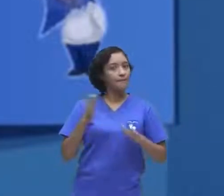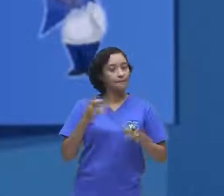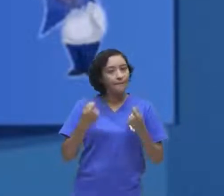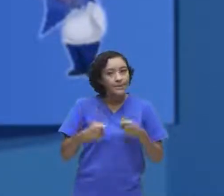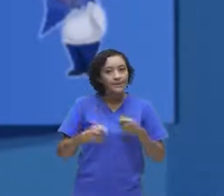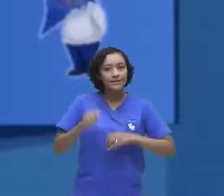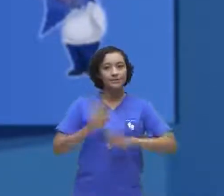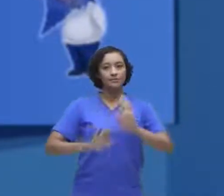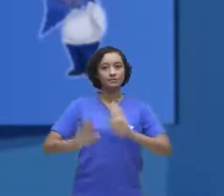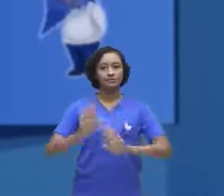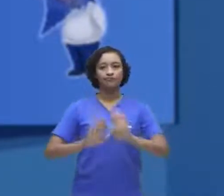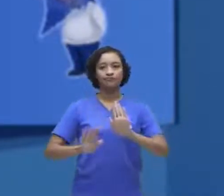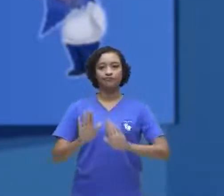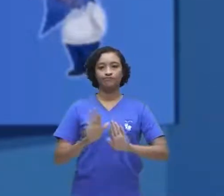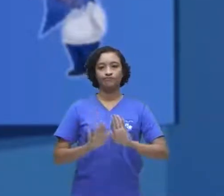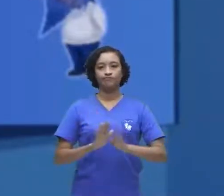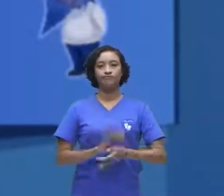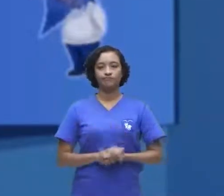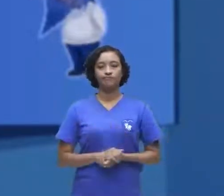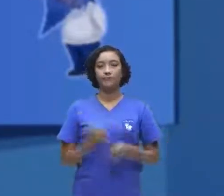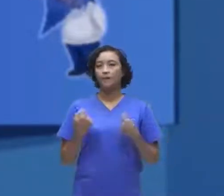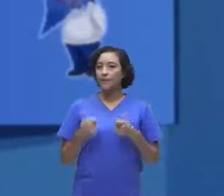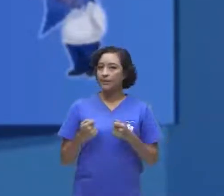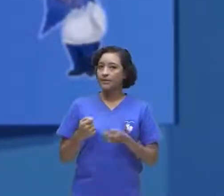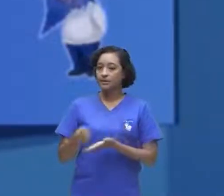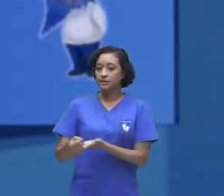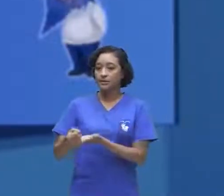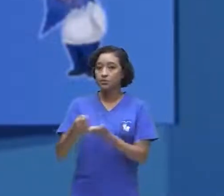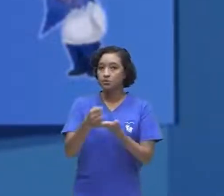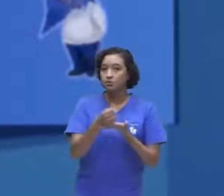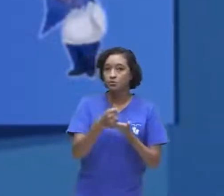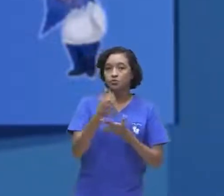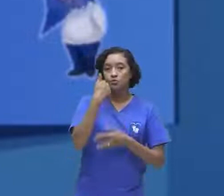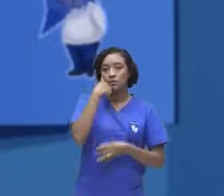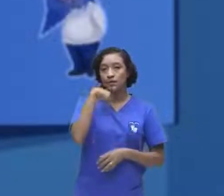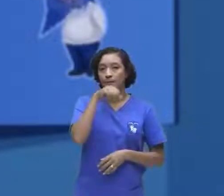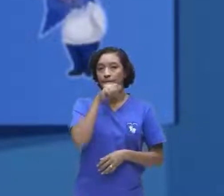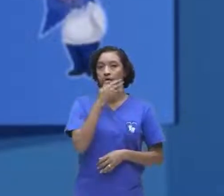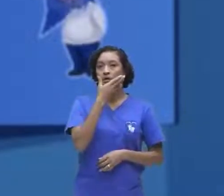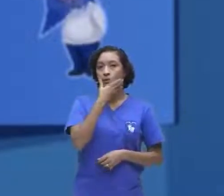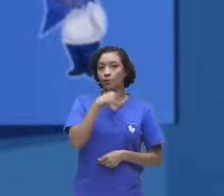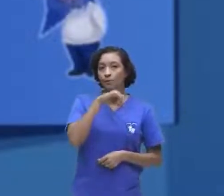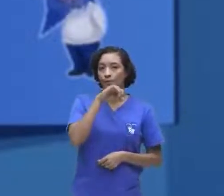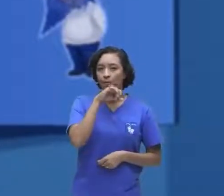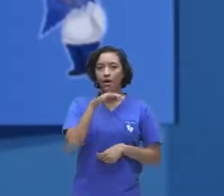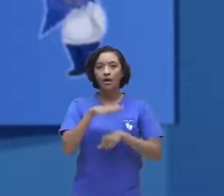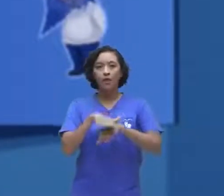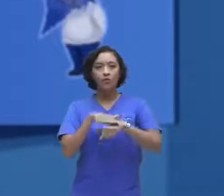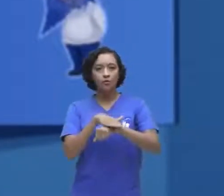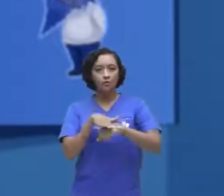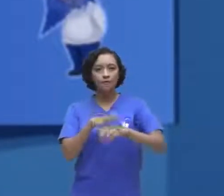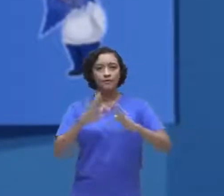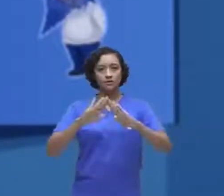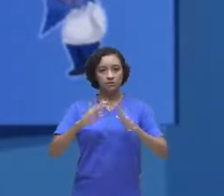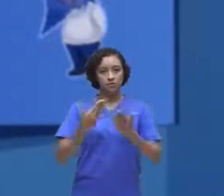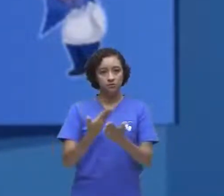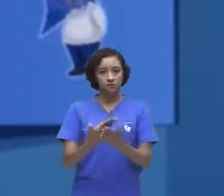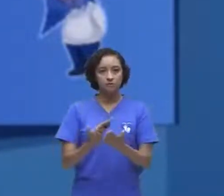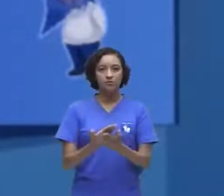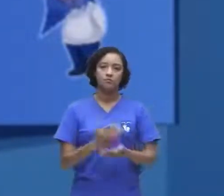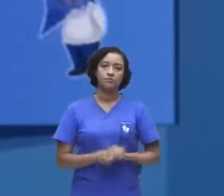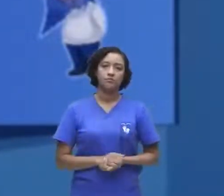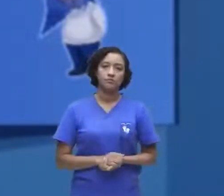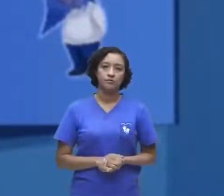olhar você especial, né? tem que pedir ajuda ou do pai ou da mãe, conversar com a escola, né? Porque você já